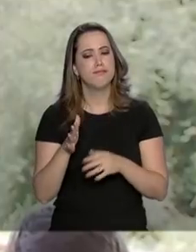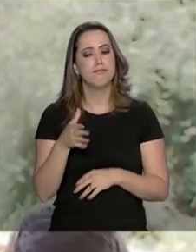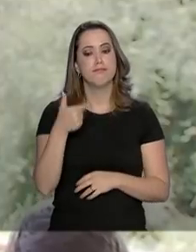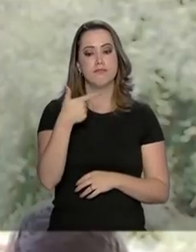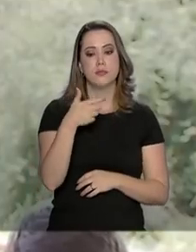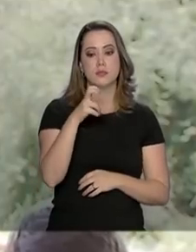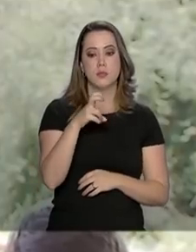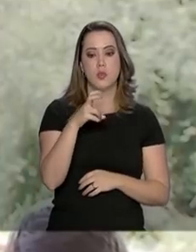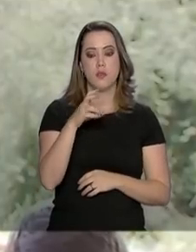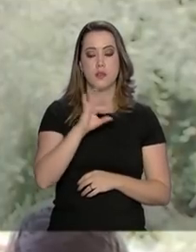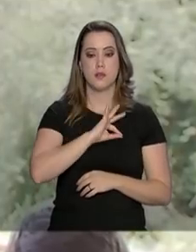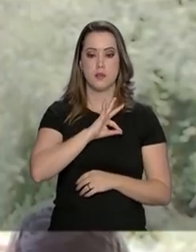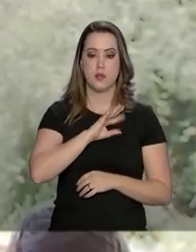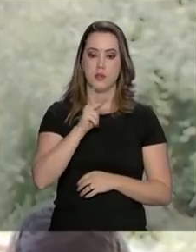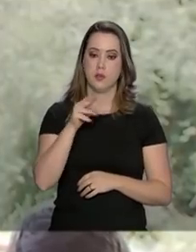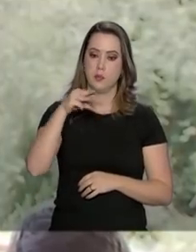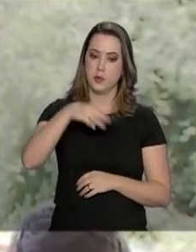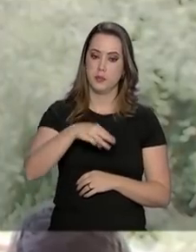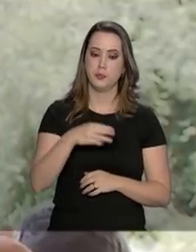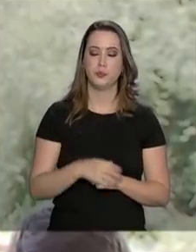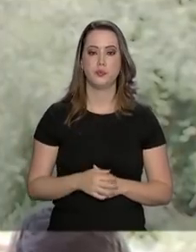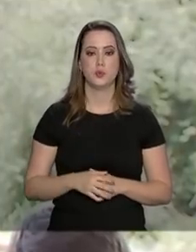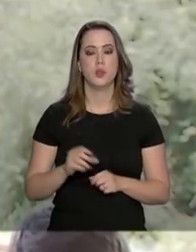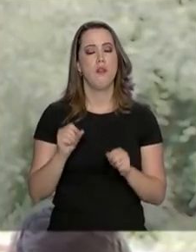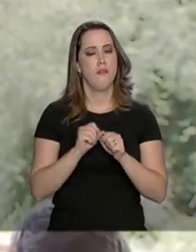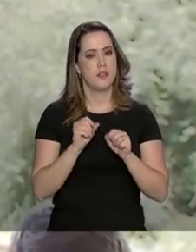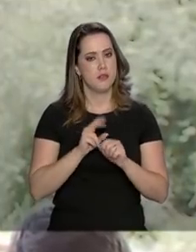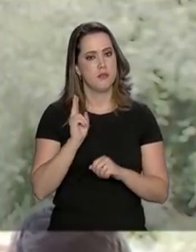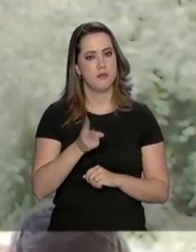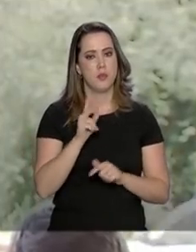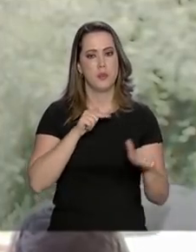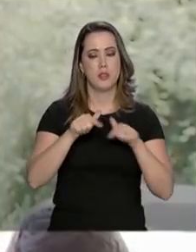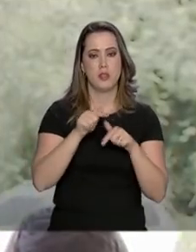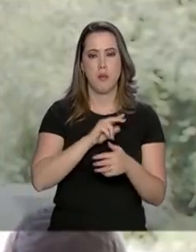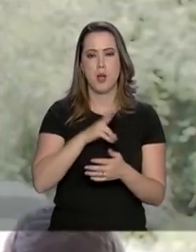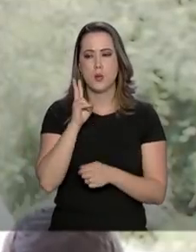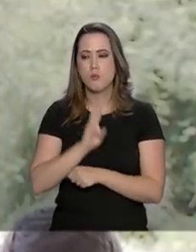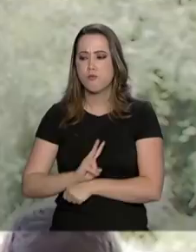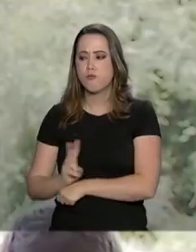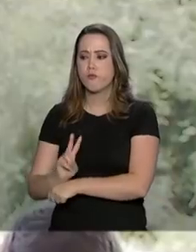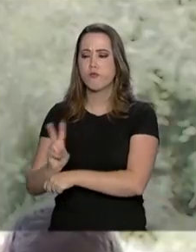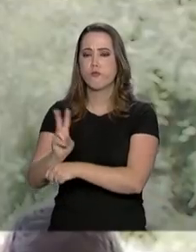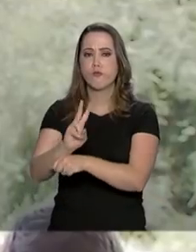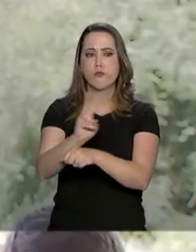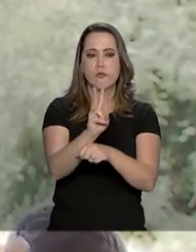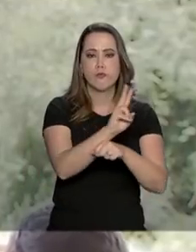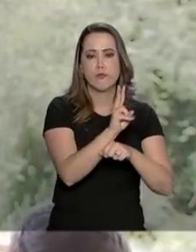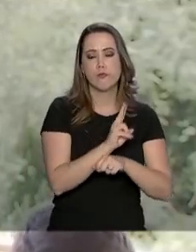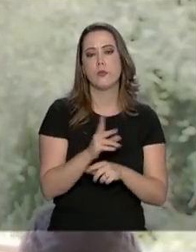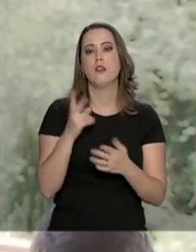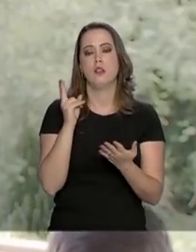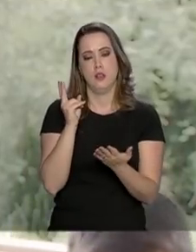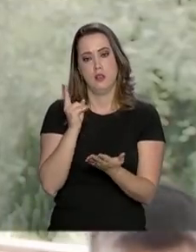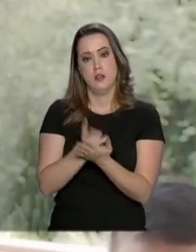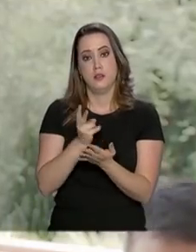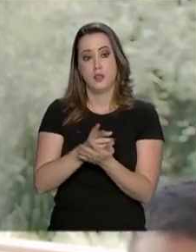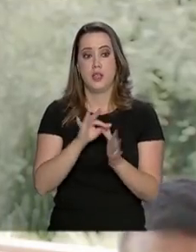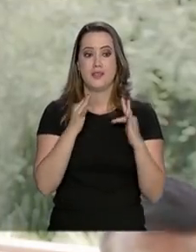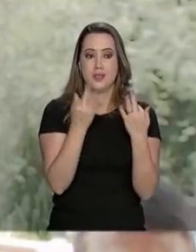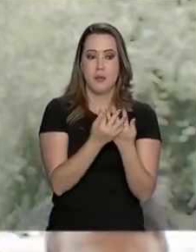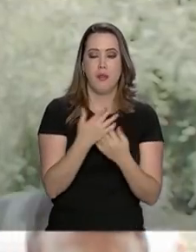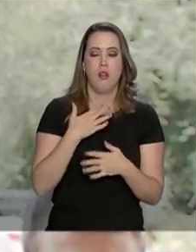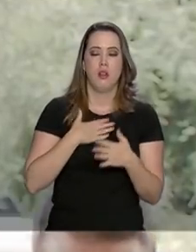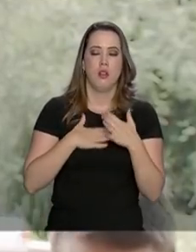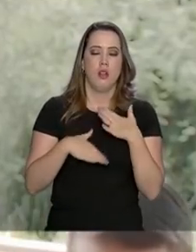com 25 policiais e fazendo atividades de varredura, inclusive para que as famílias